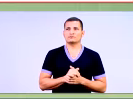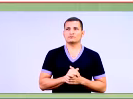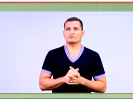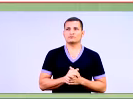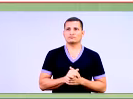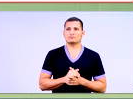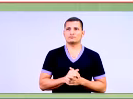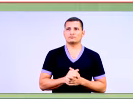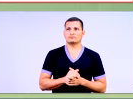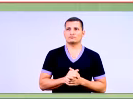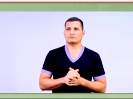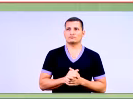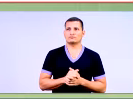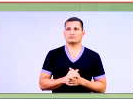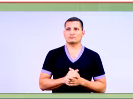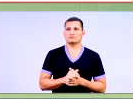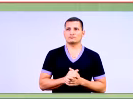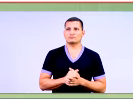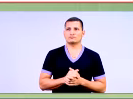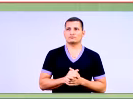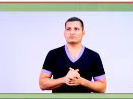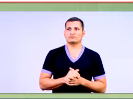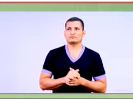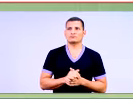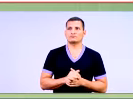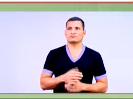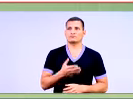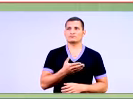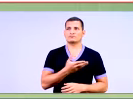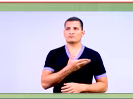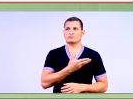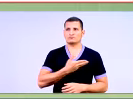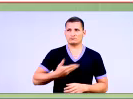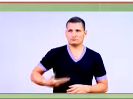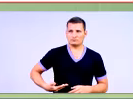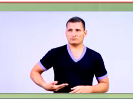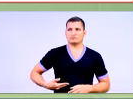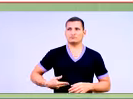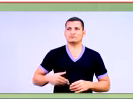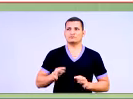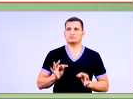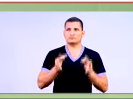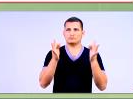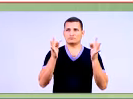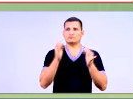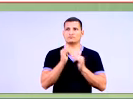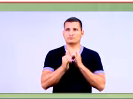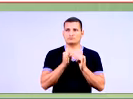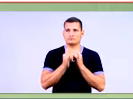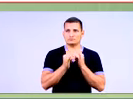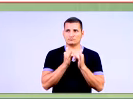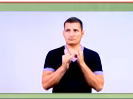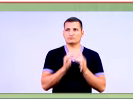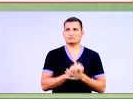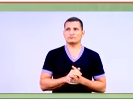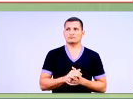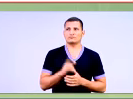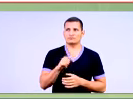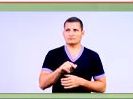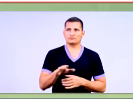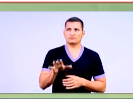também Information Technology Governance, governança de tecnologia da informação, que é um ramo